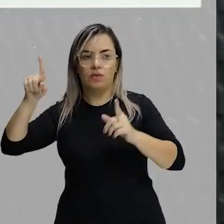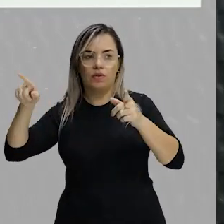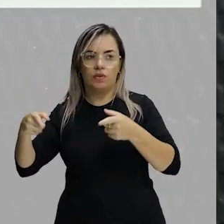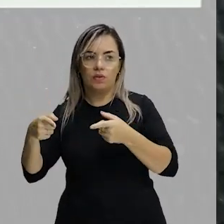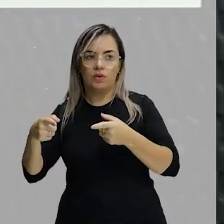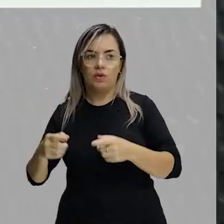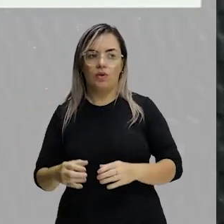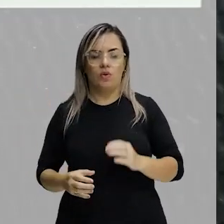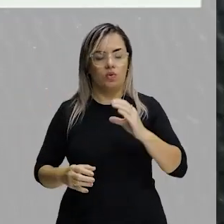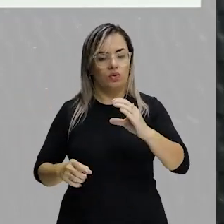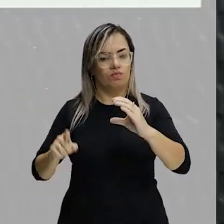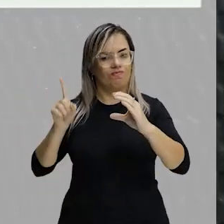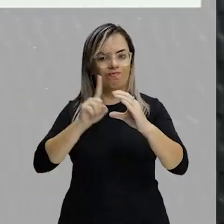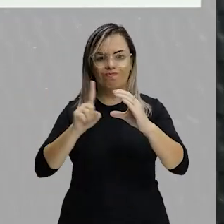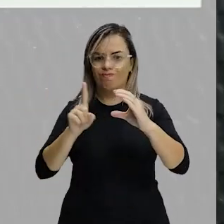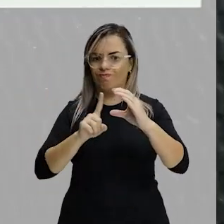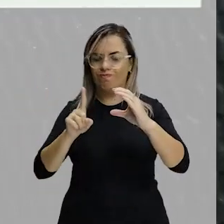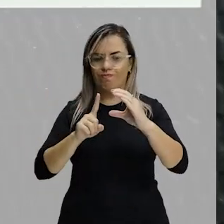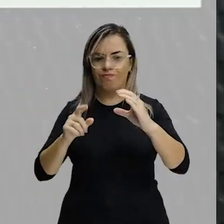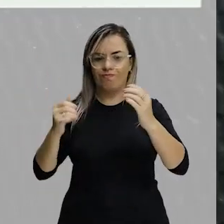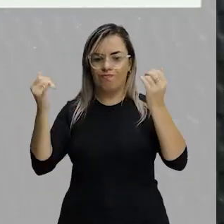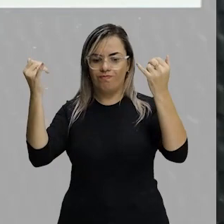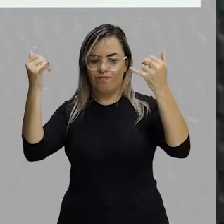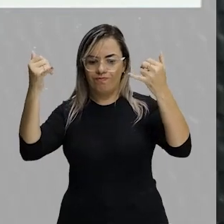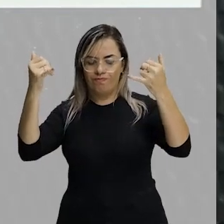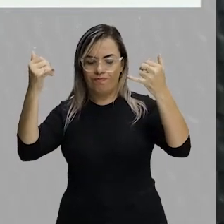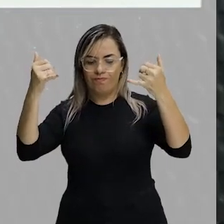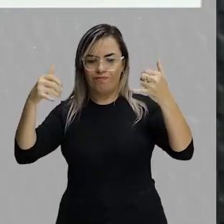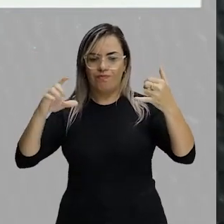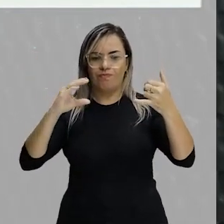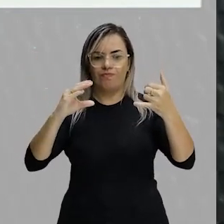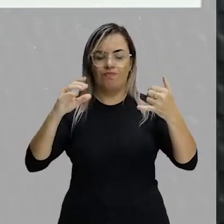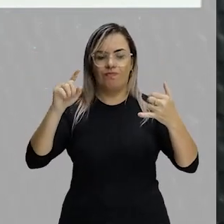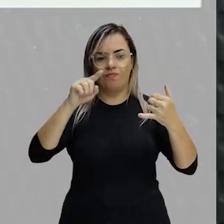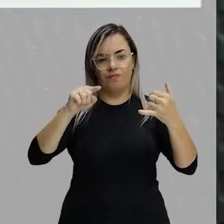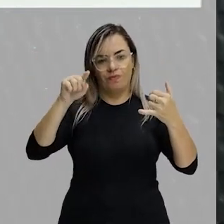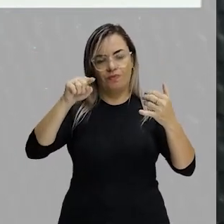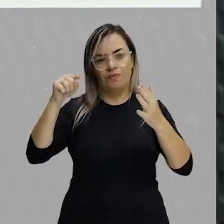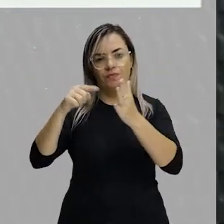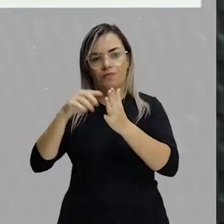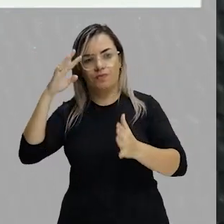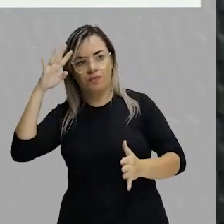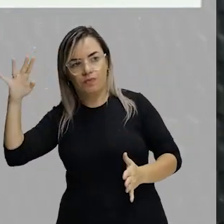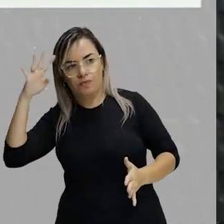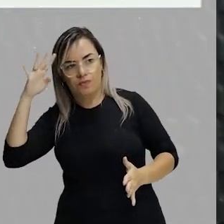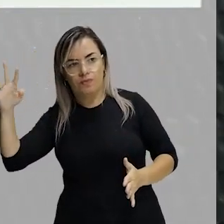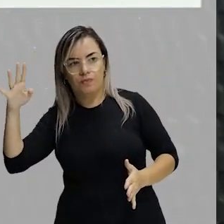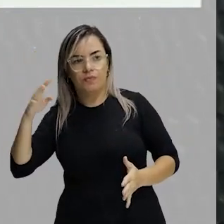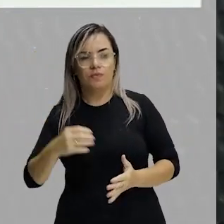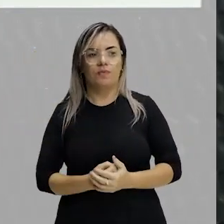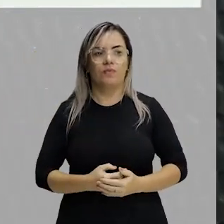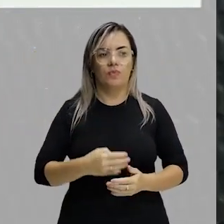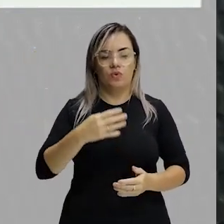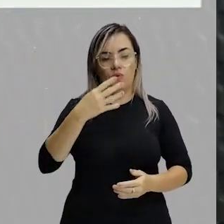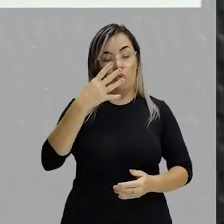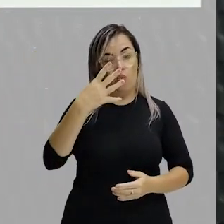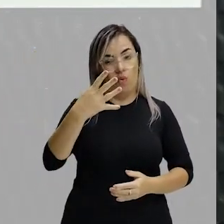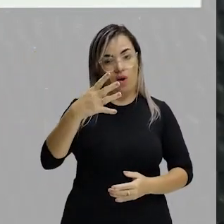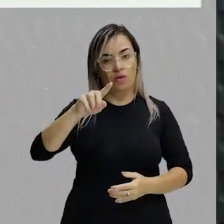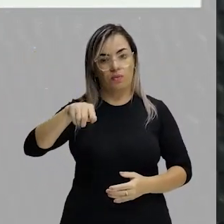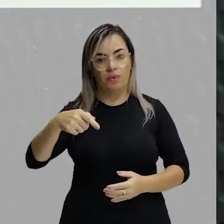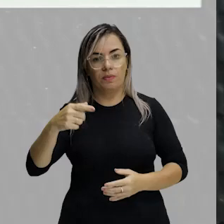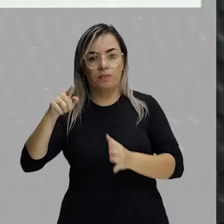não coincide com o centro do eixo imaginário, porque, olha só, 4 e menos